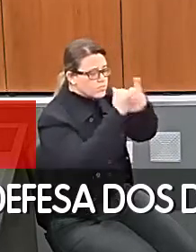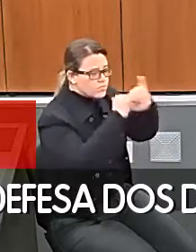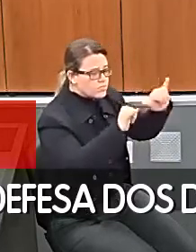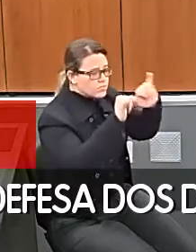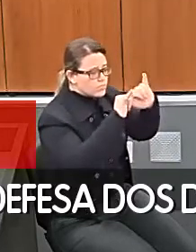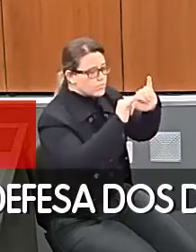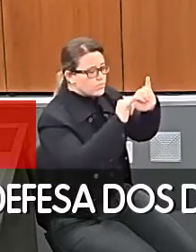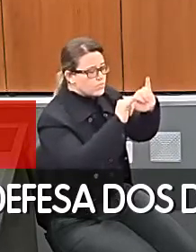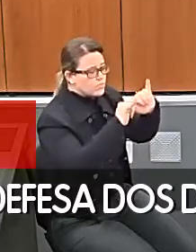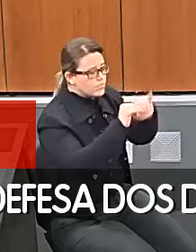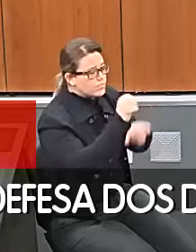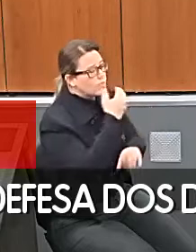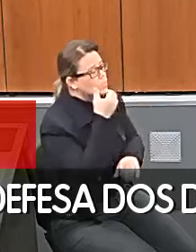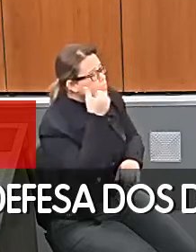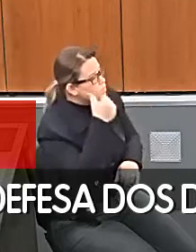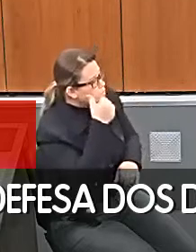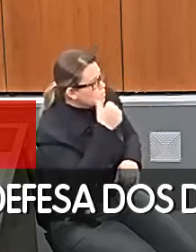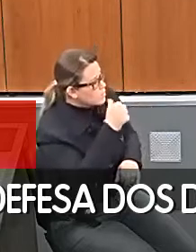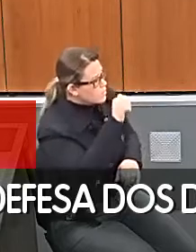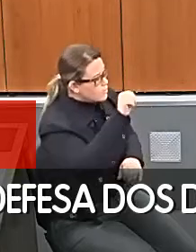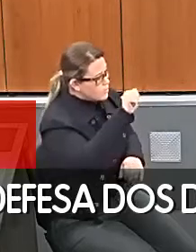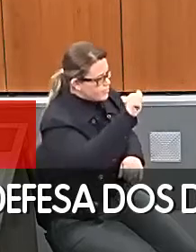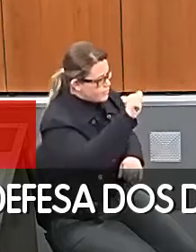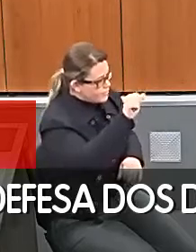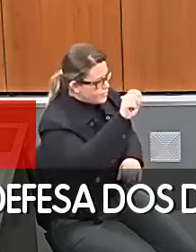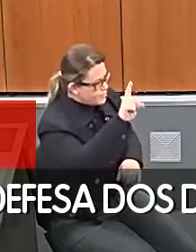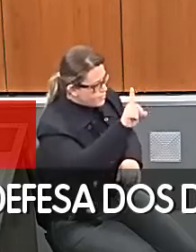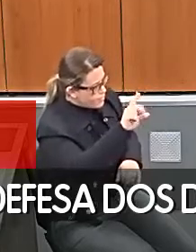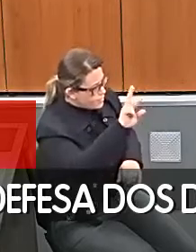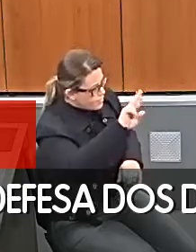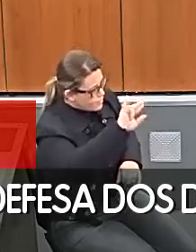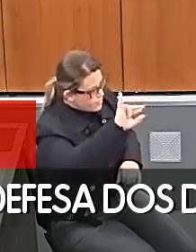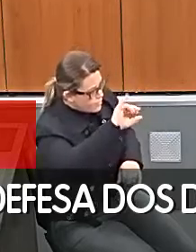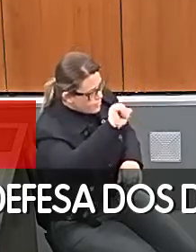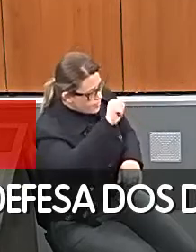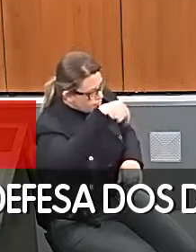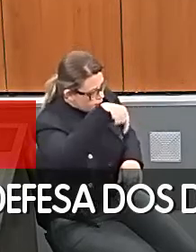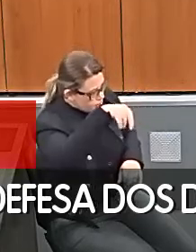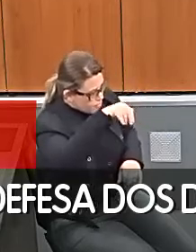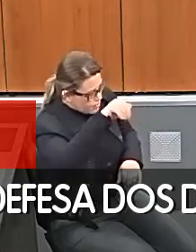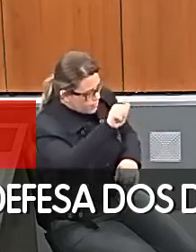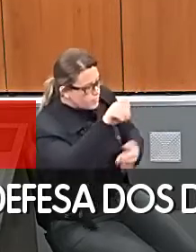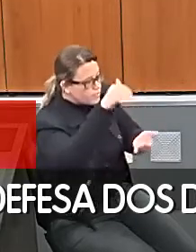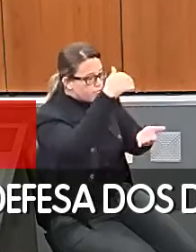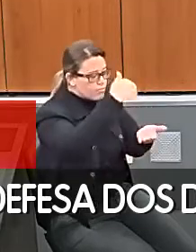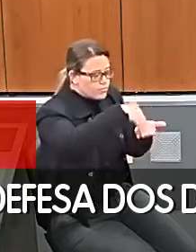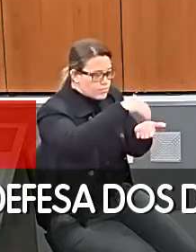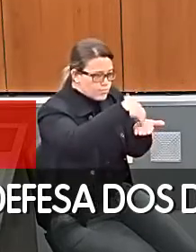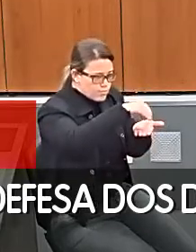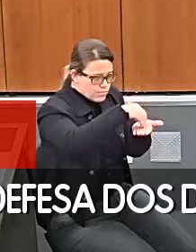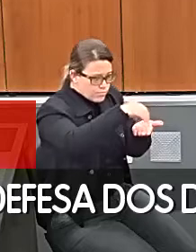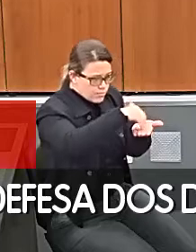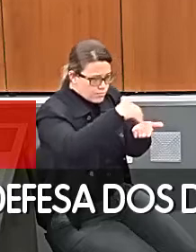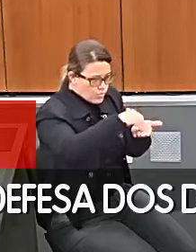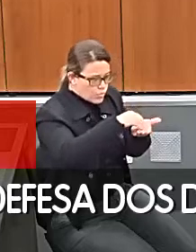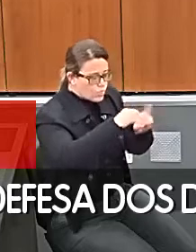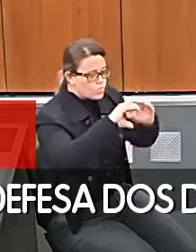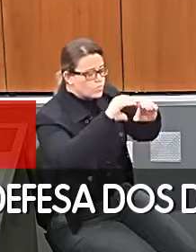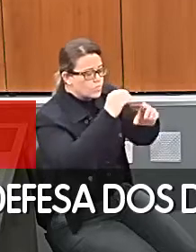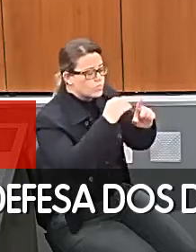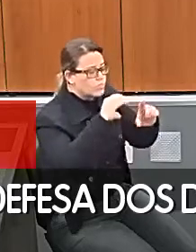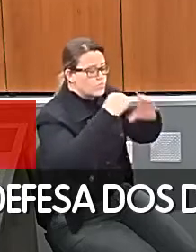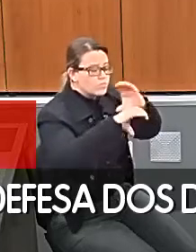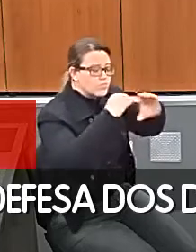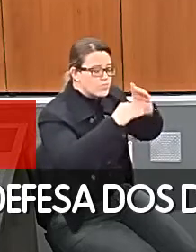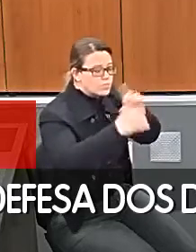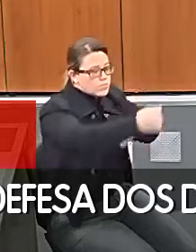da senhora Adriana Branco Cerqueira, secretária de Assuntos Institucionais e Comunicação Social